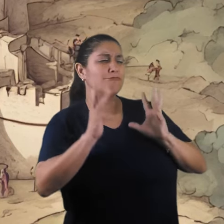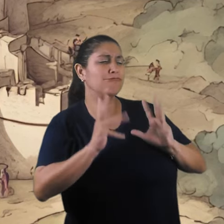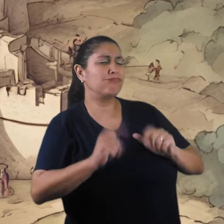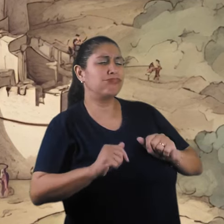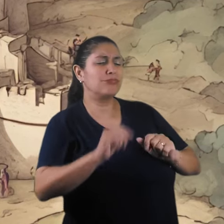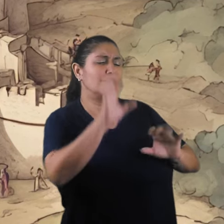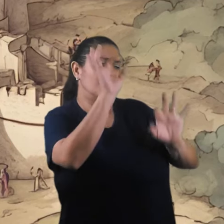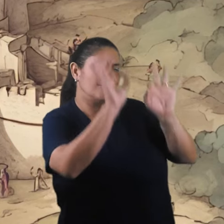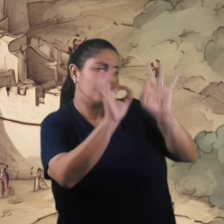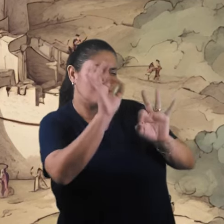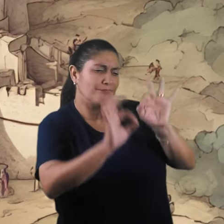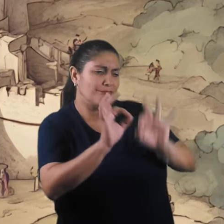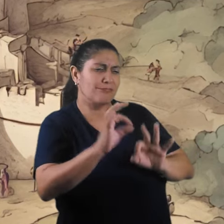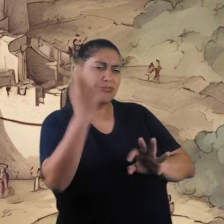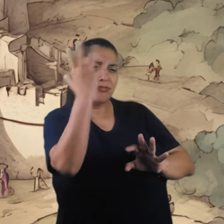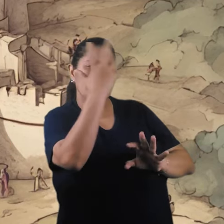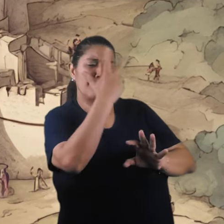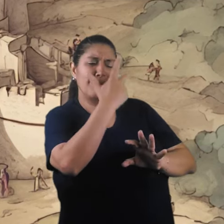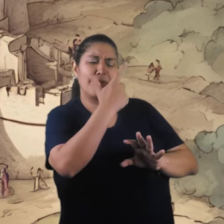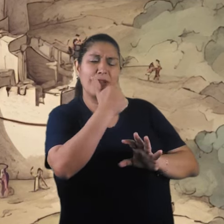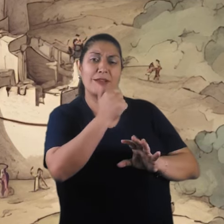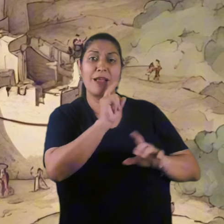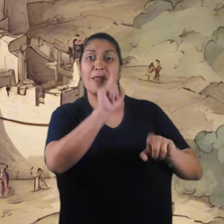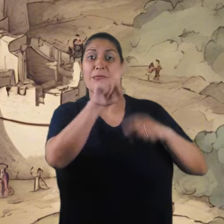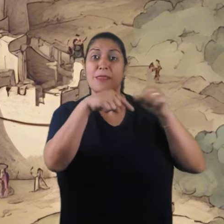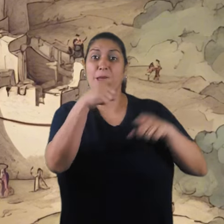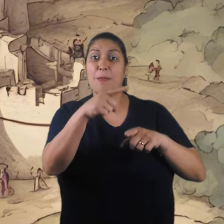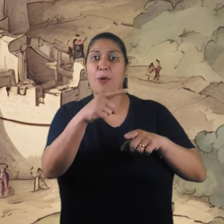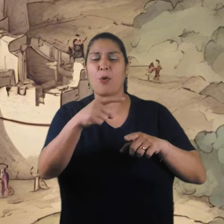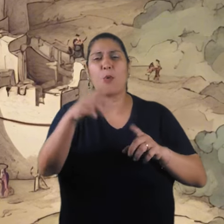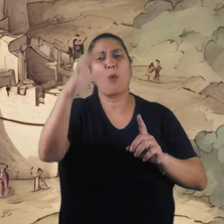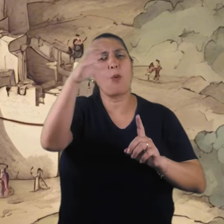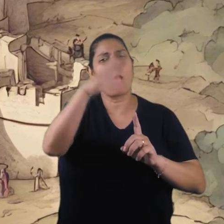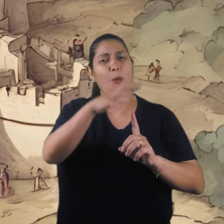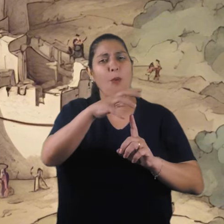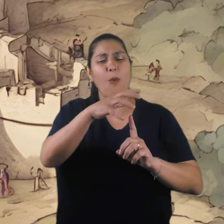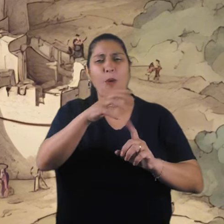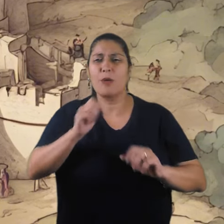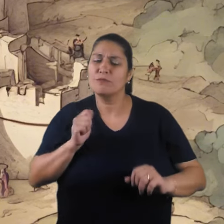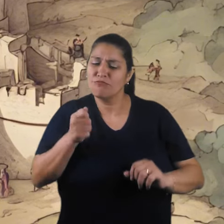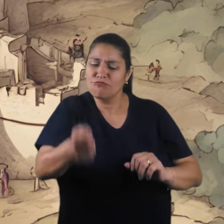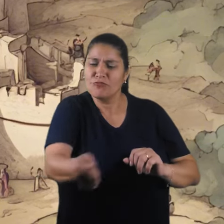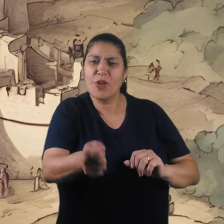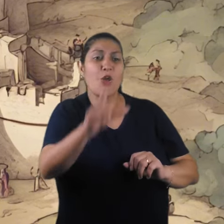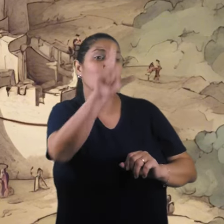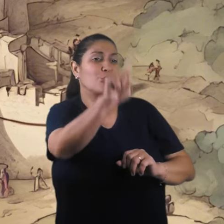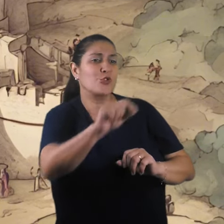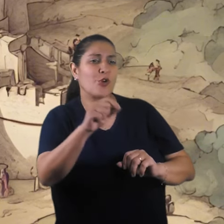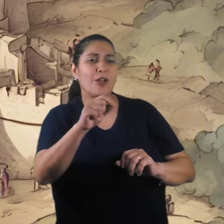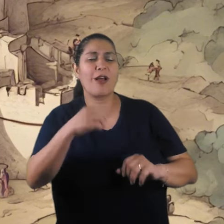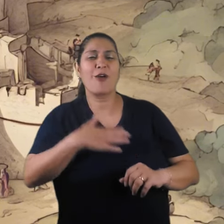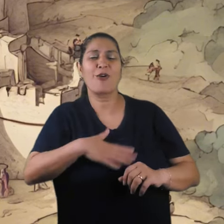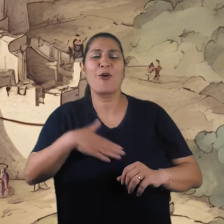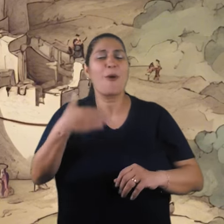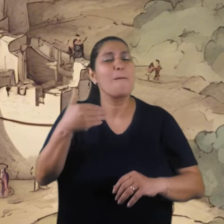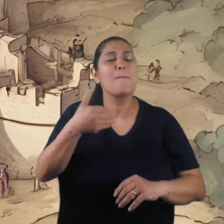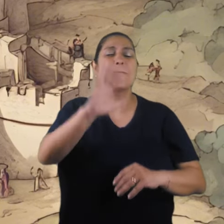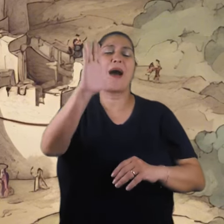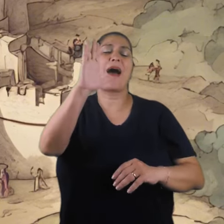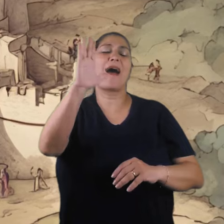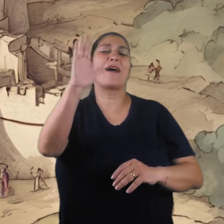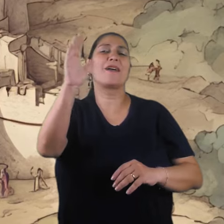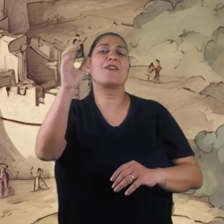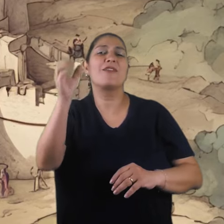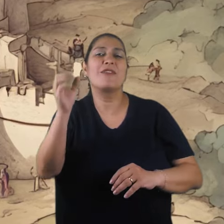para receberem tratamento de beleza e, ao final do concurso, o rei escolheria aquela que gostou